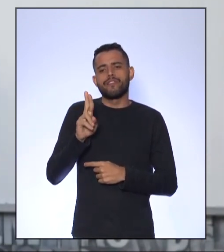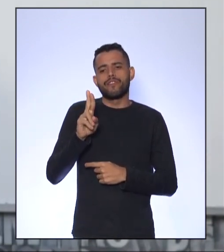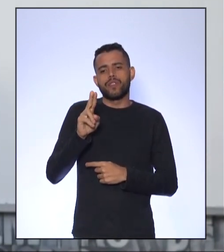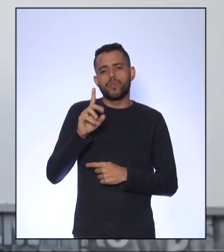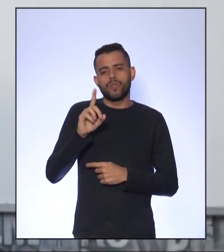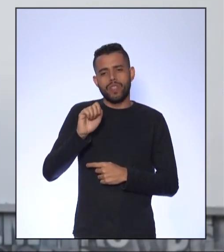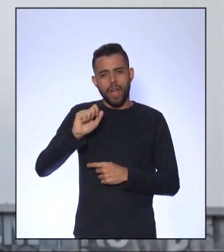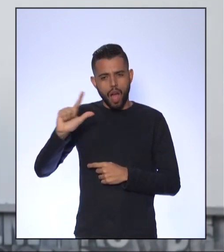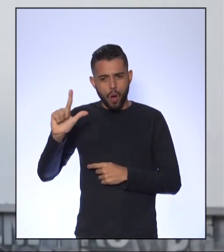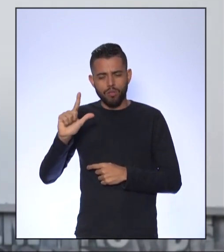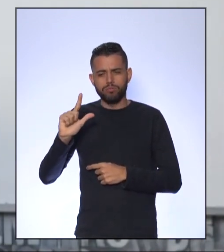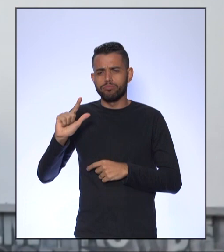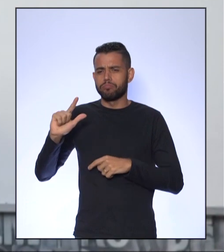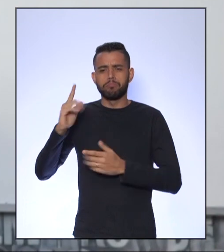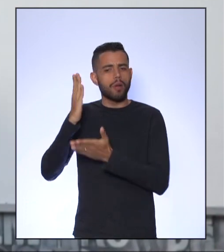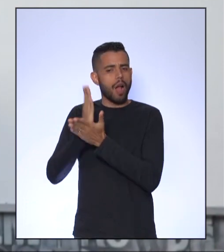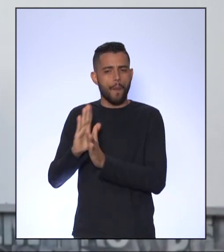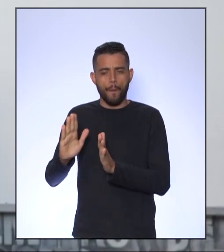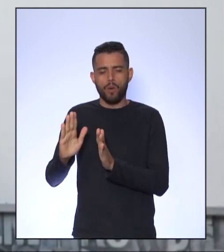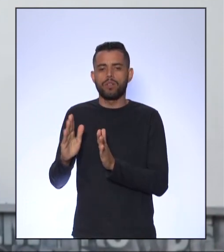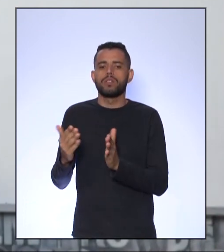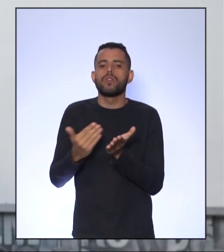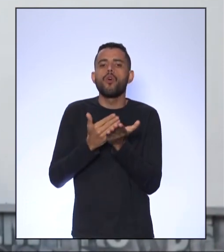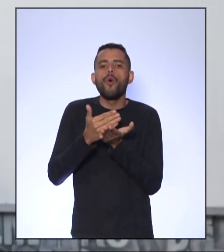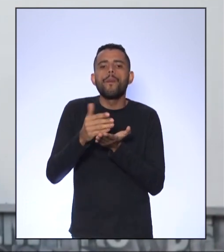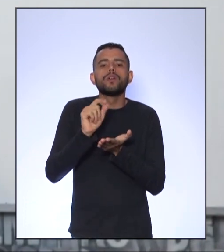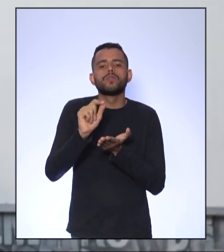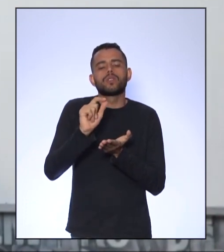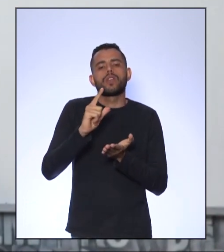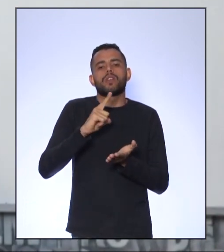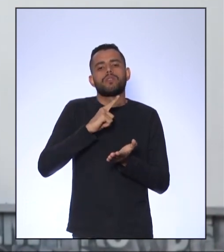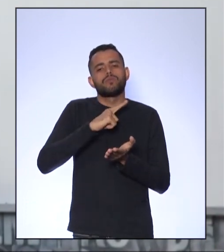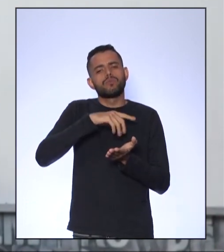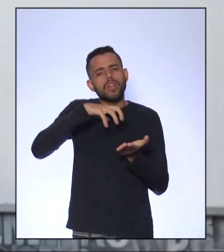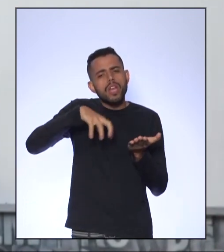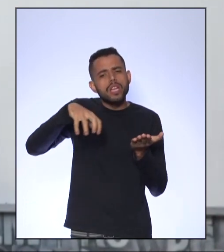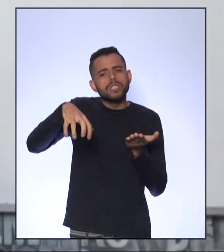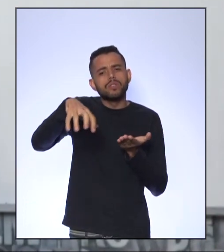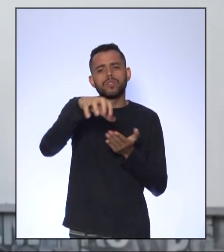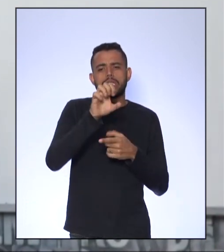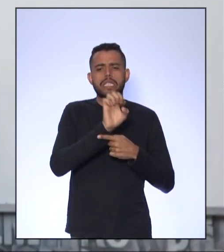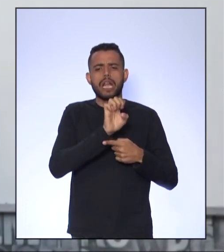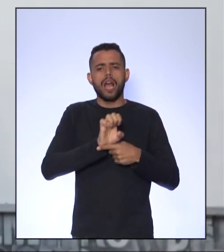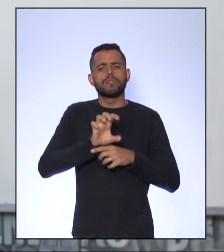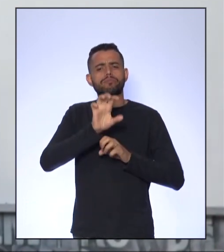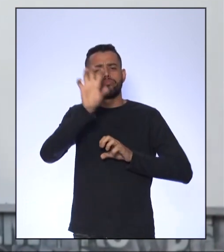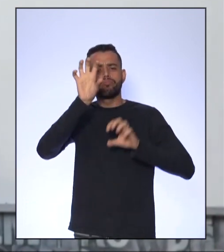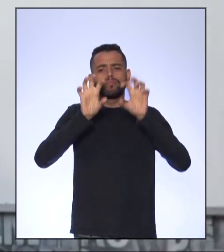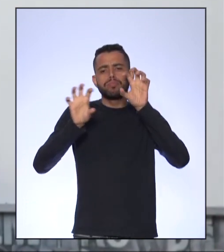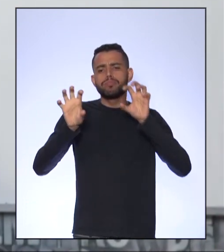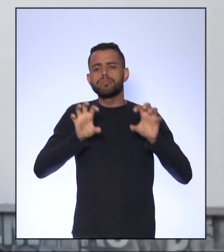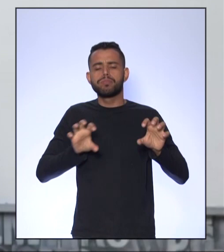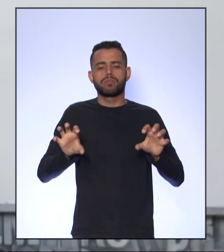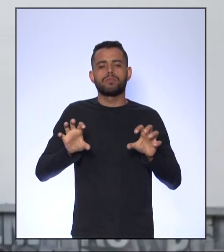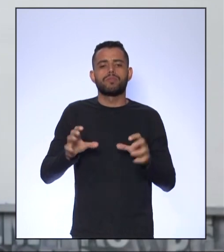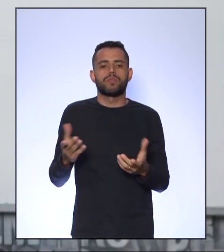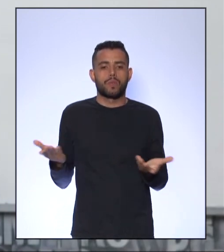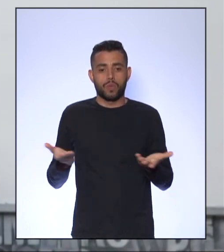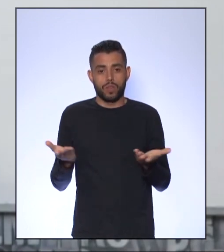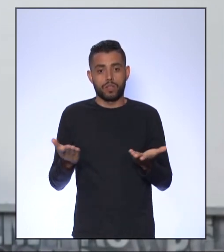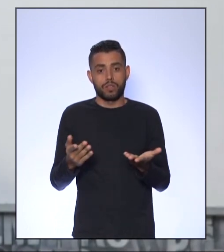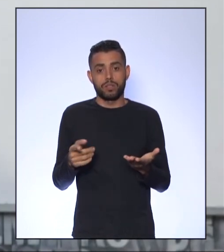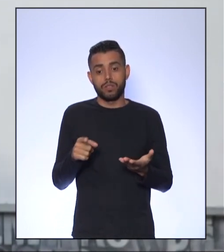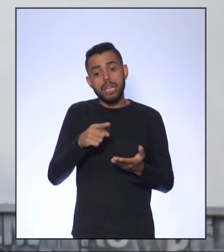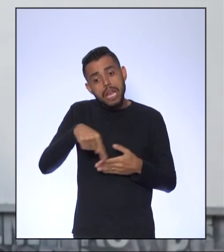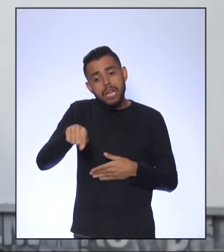Nos regimes, tá? Absolutistas, os estados nacionais modernos. Então, eles querem